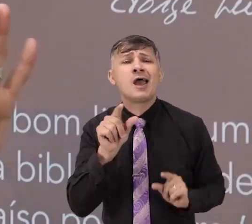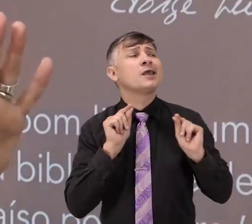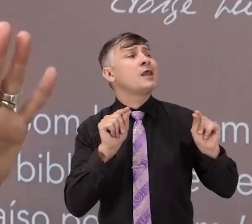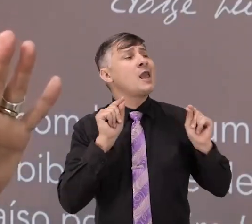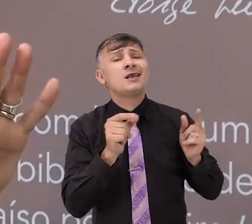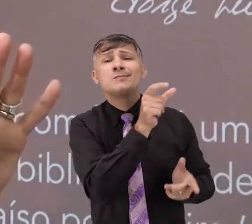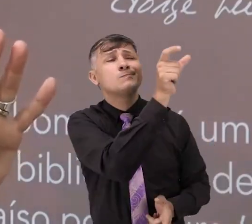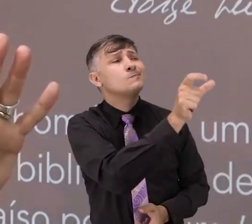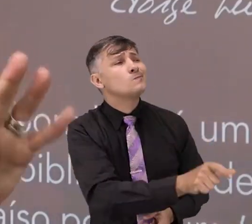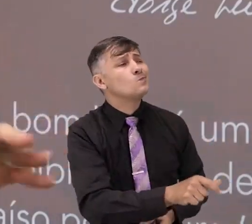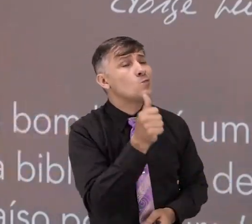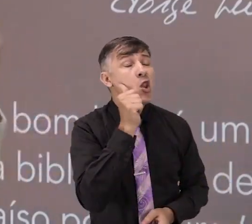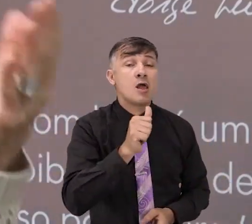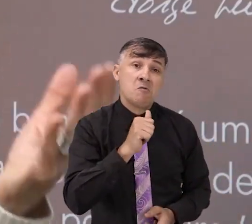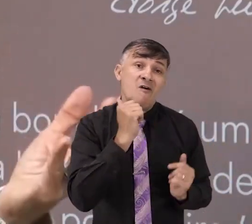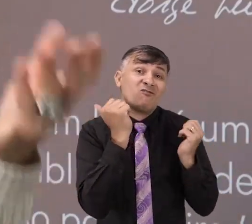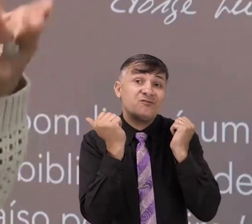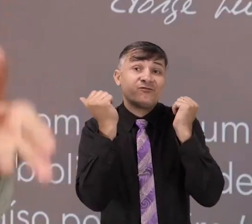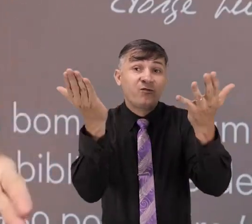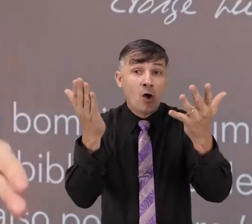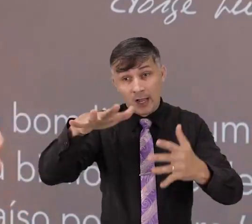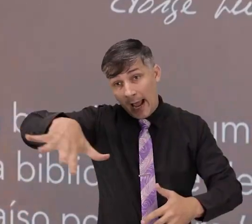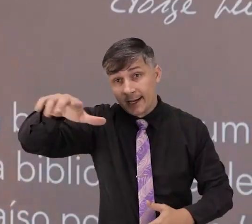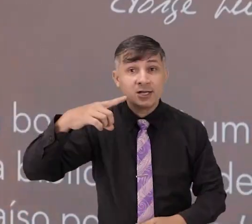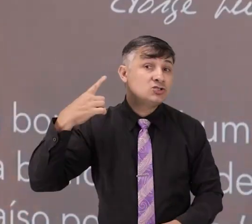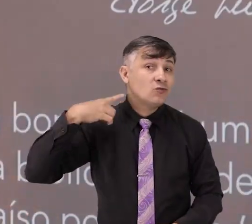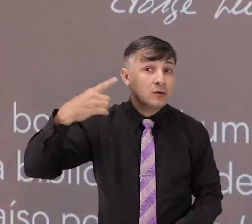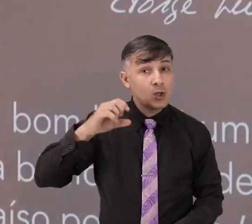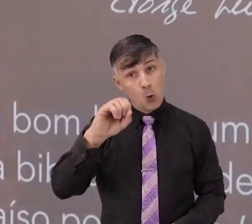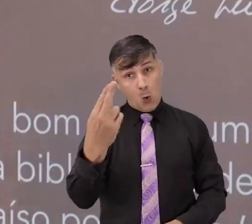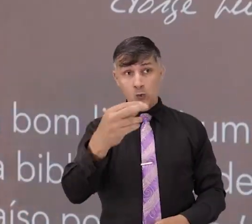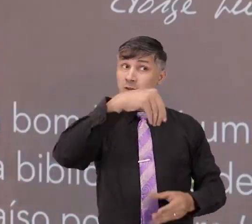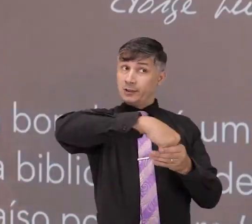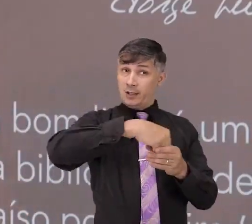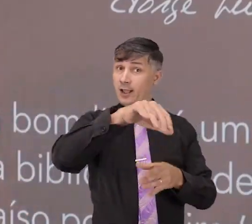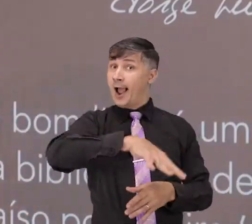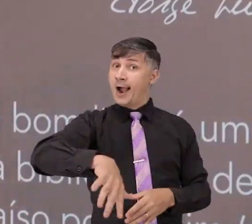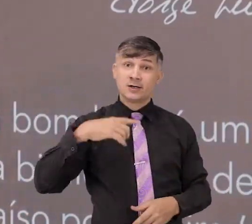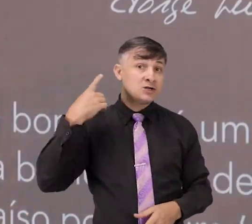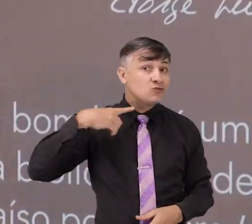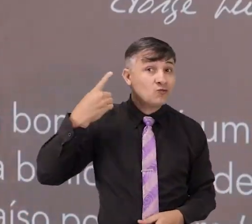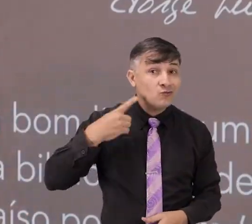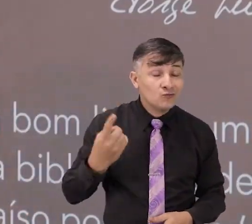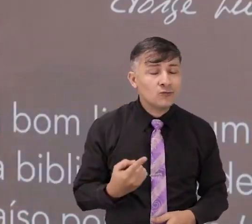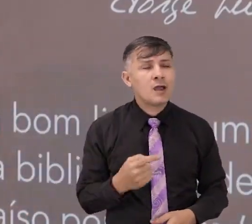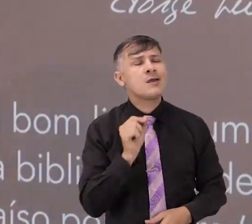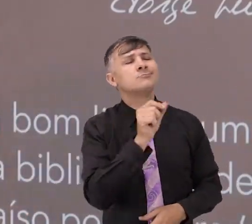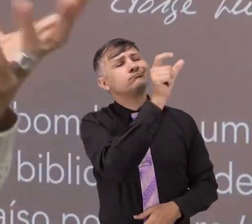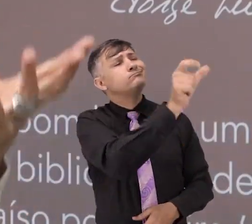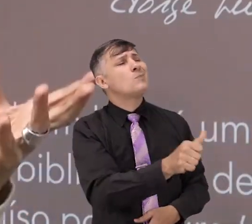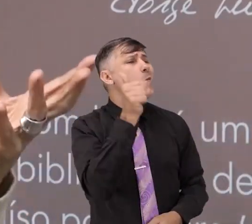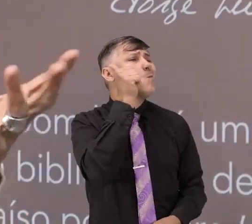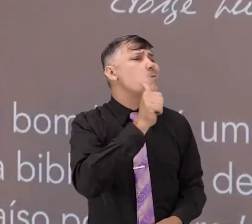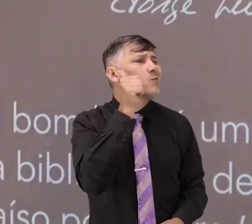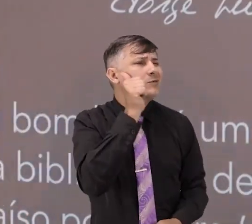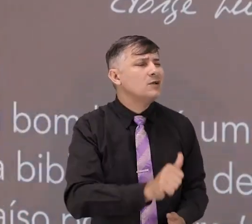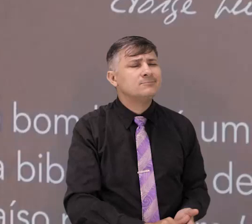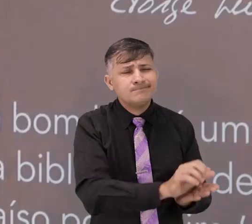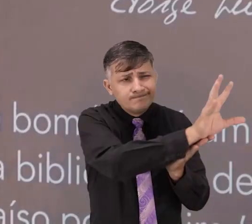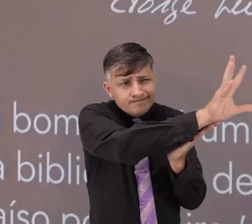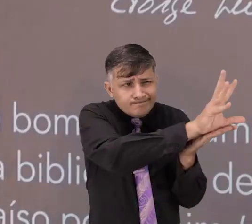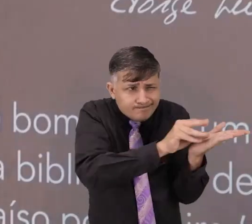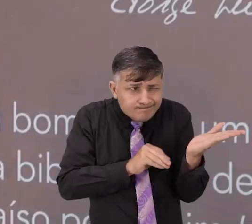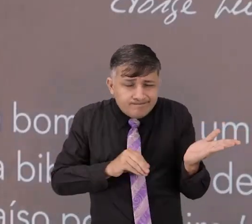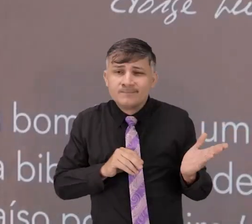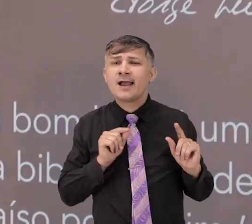que fora da advocacia, ou então dentro da advocacia. Quem foi a tua guru? Eu outro dia